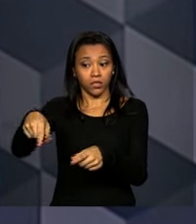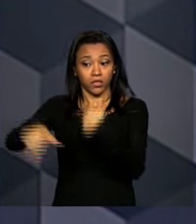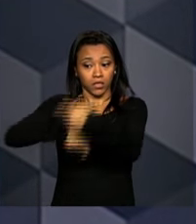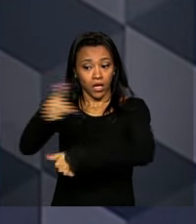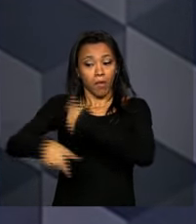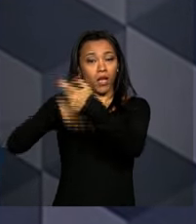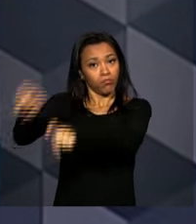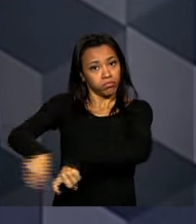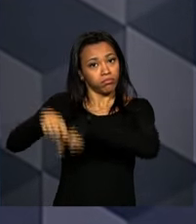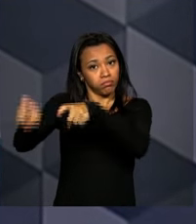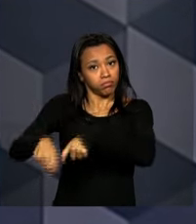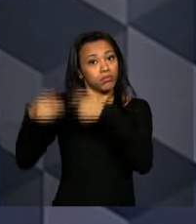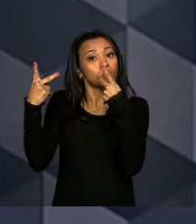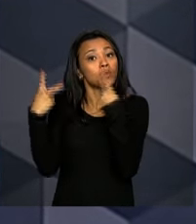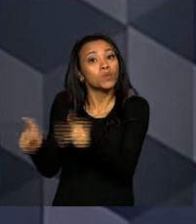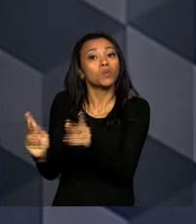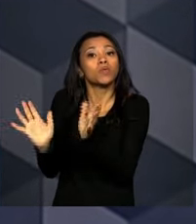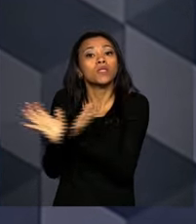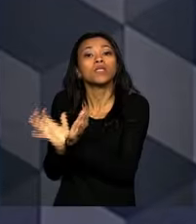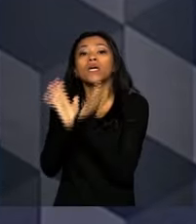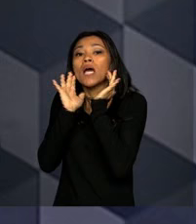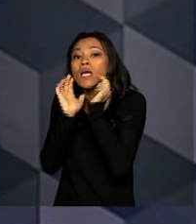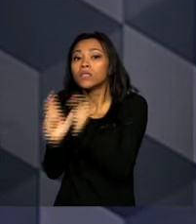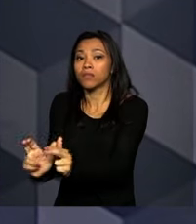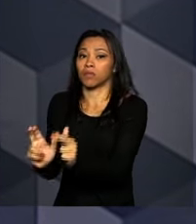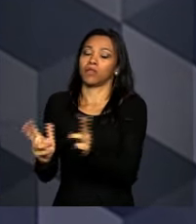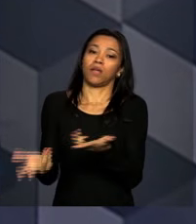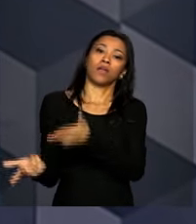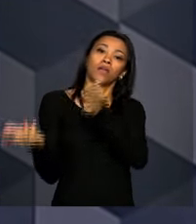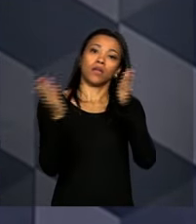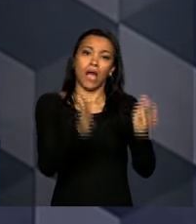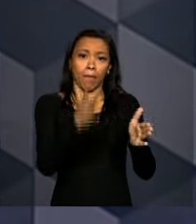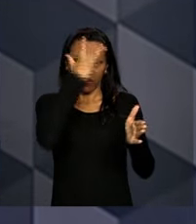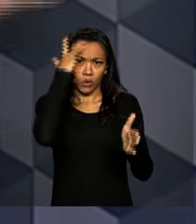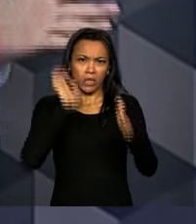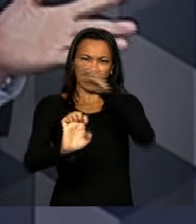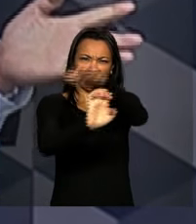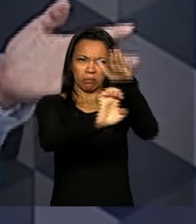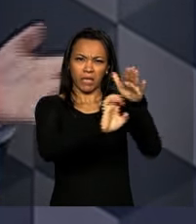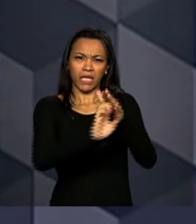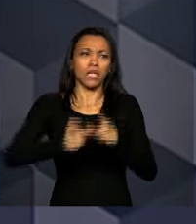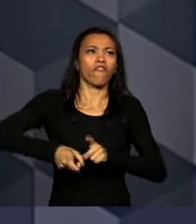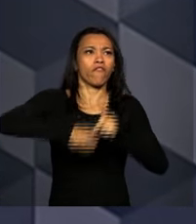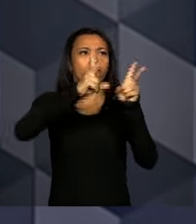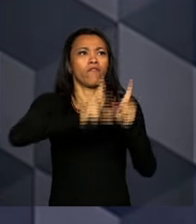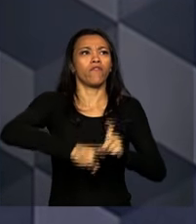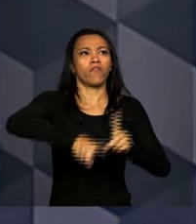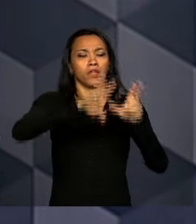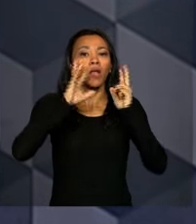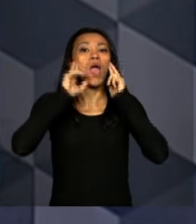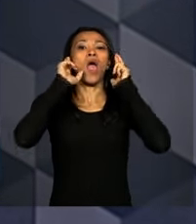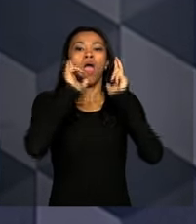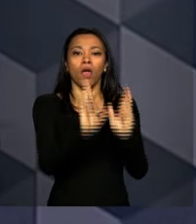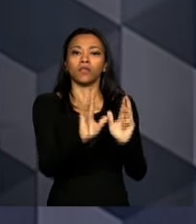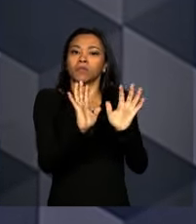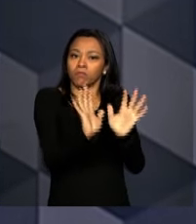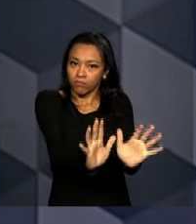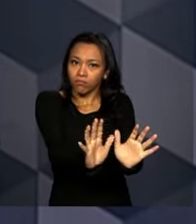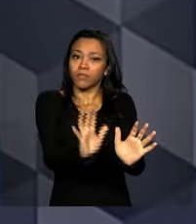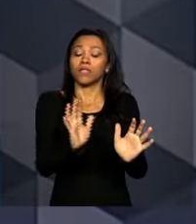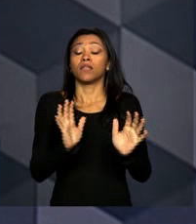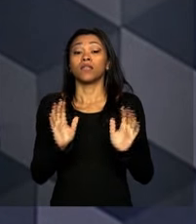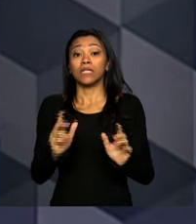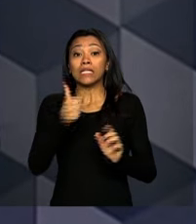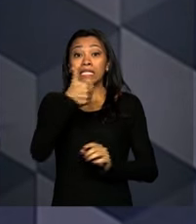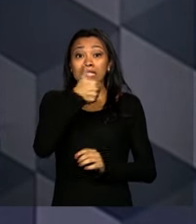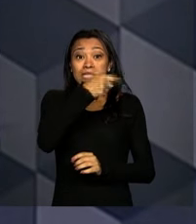é a sua especialidade. É importante a gente ter o grande produzindo para exportação, que é a sua especialidade. E ajudando a colocar 100 bilhões